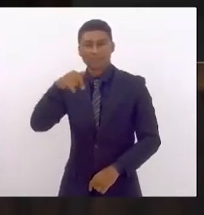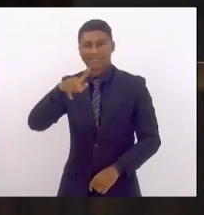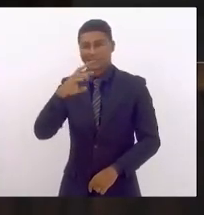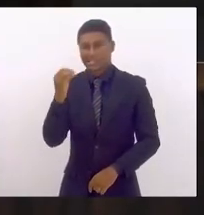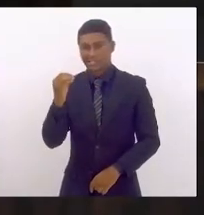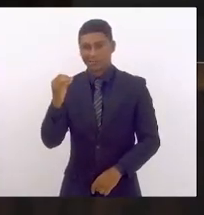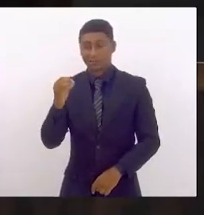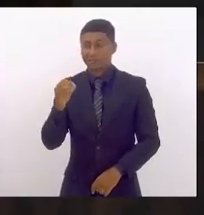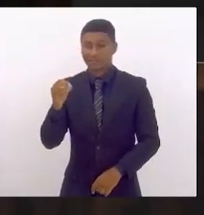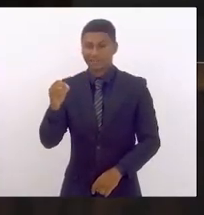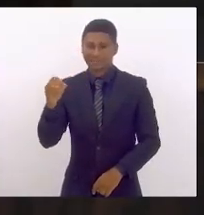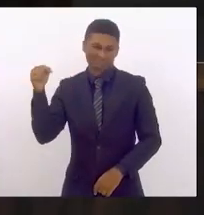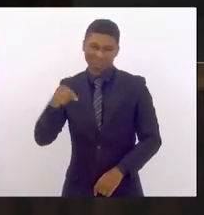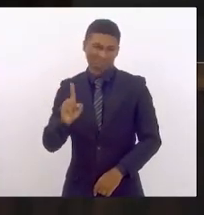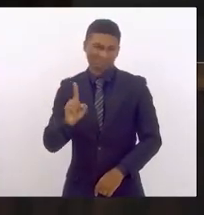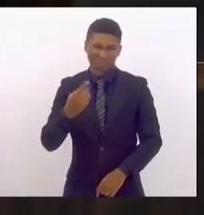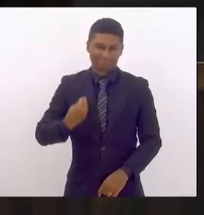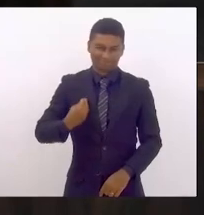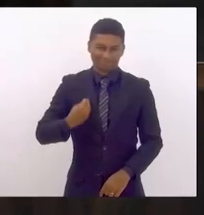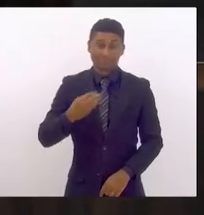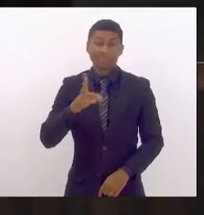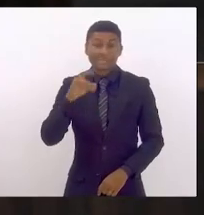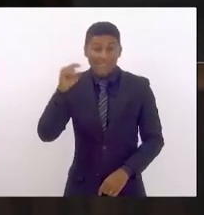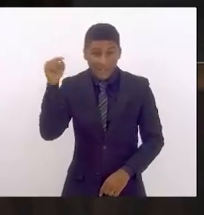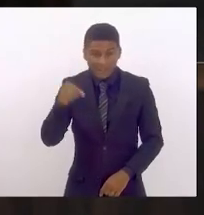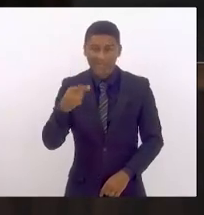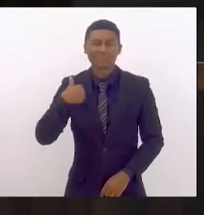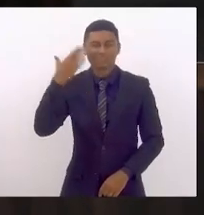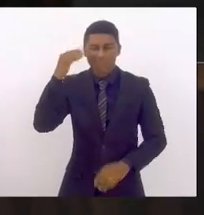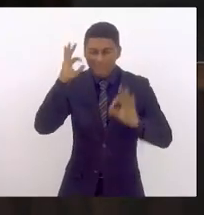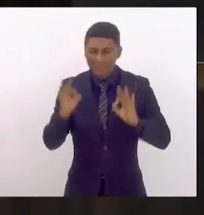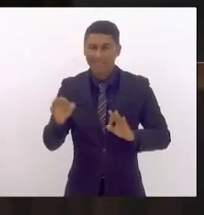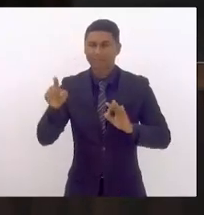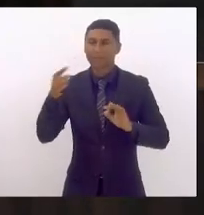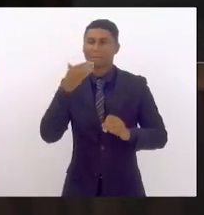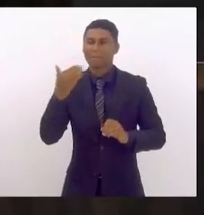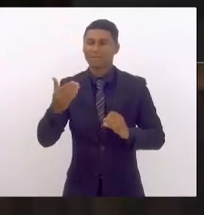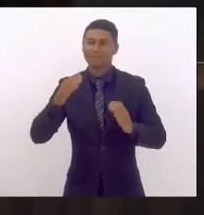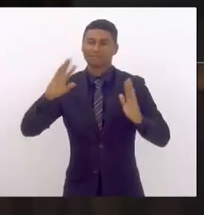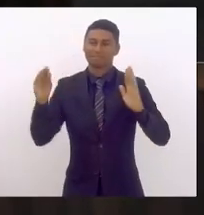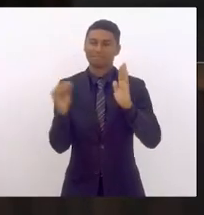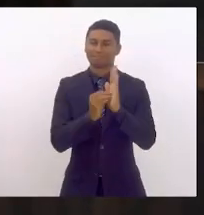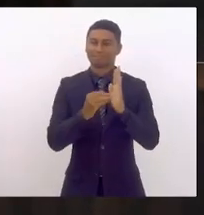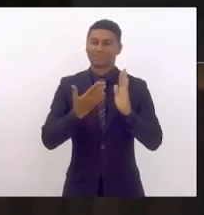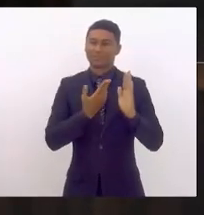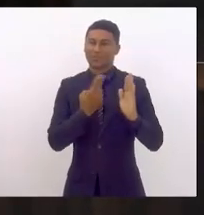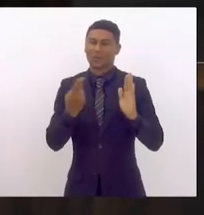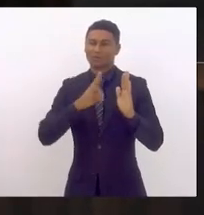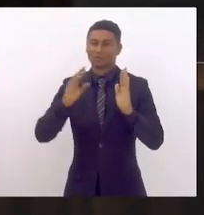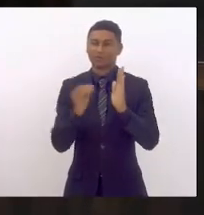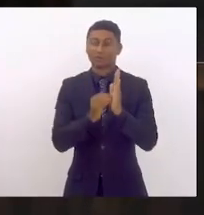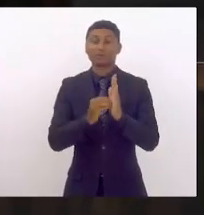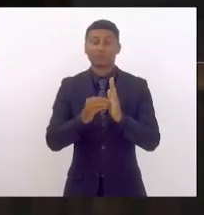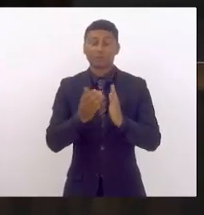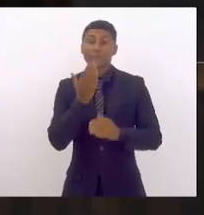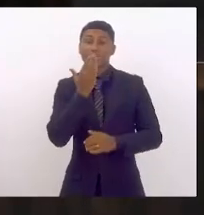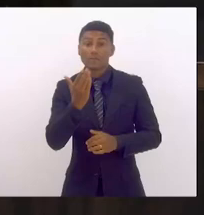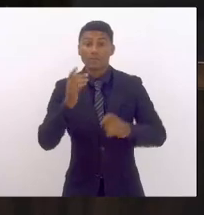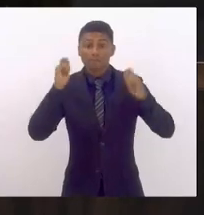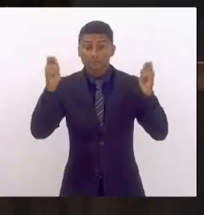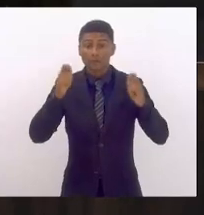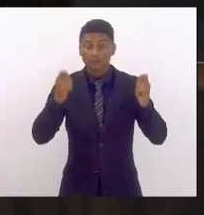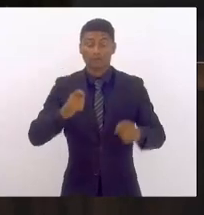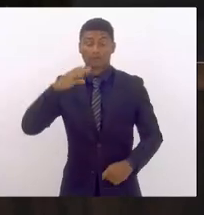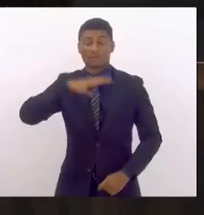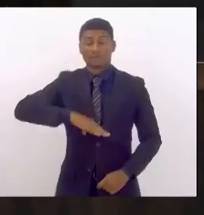tivesse aqui teria pedido com a autoria e dizer que a torcida do Vasco ela é reconhecida como